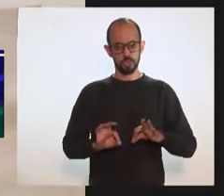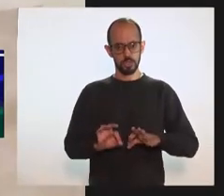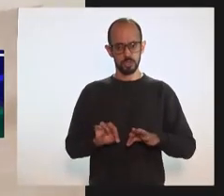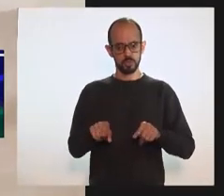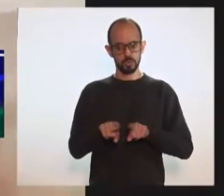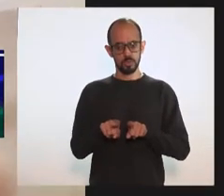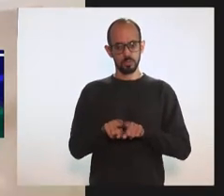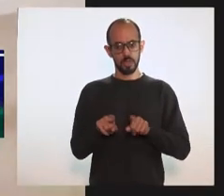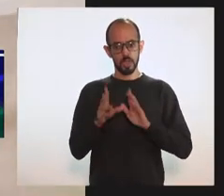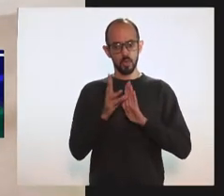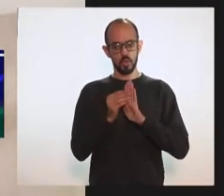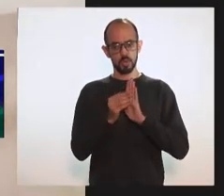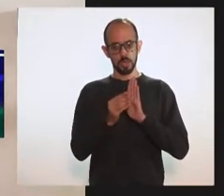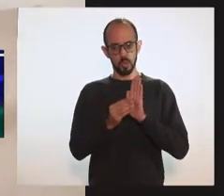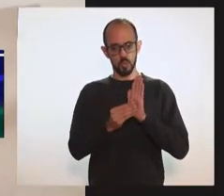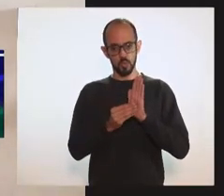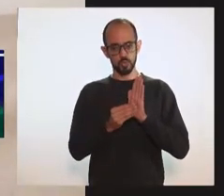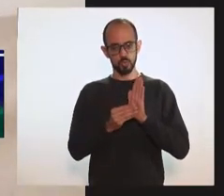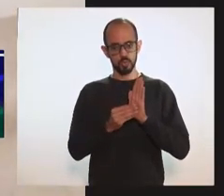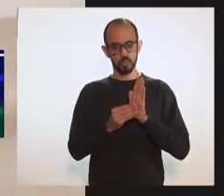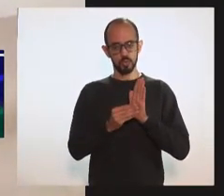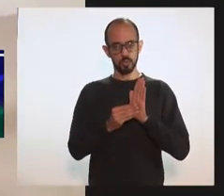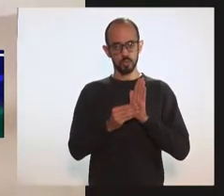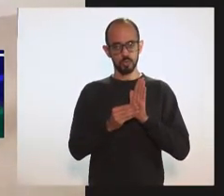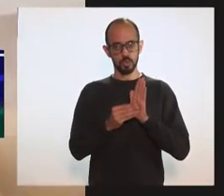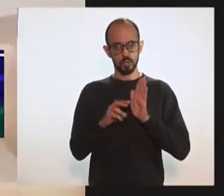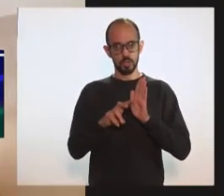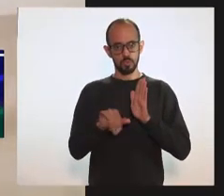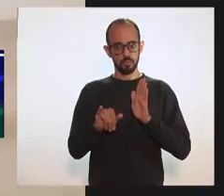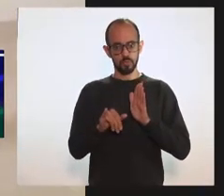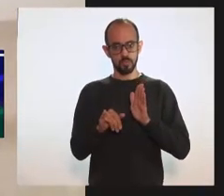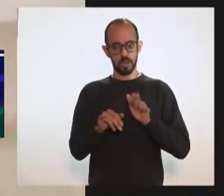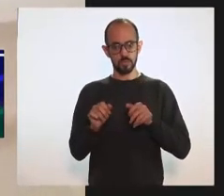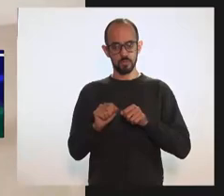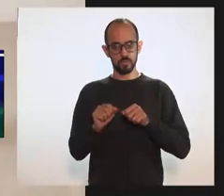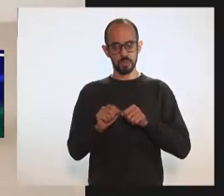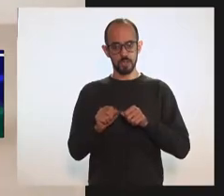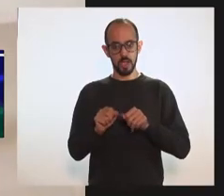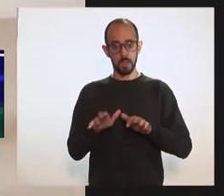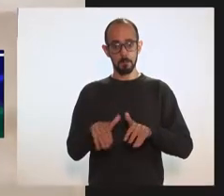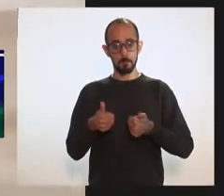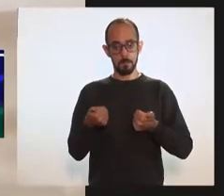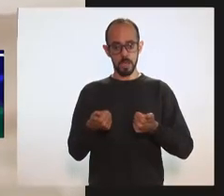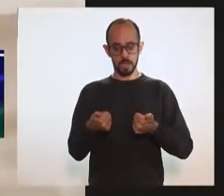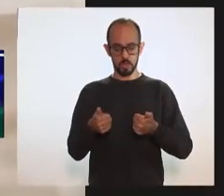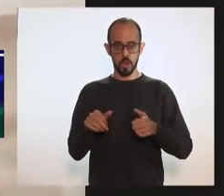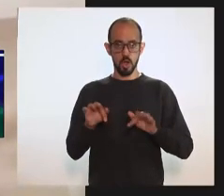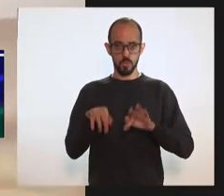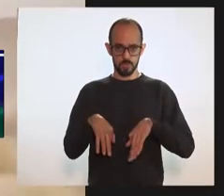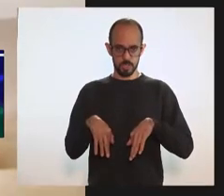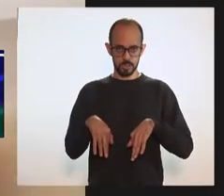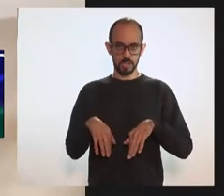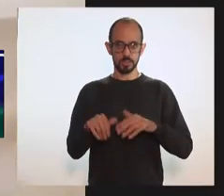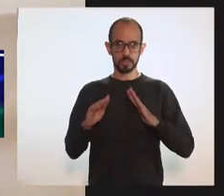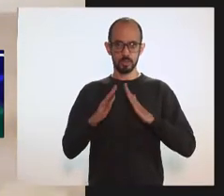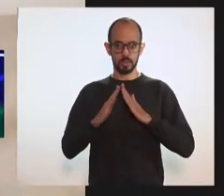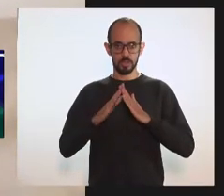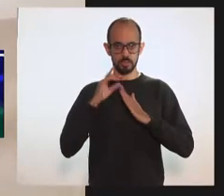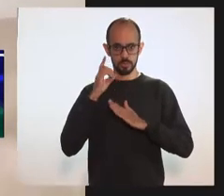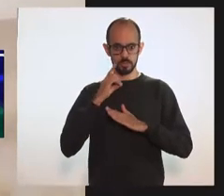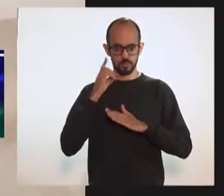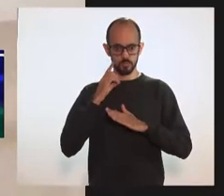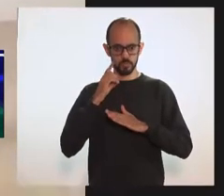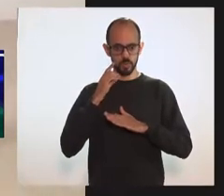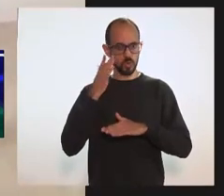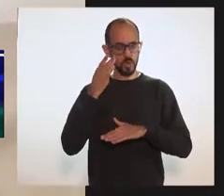e no subsídio que vai formar a melhor conclusão por parte do Parlamento. É, não sei se eu concordo